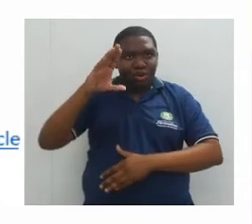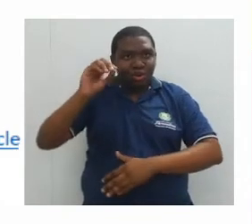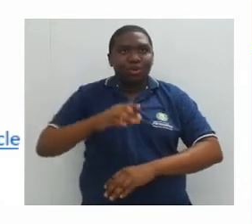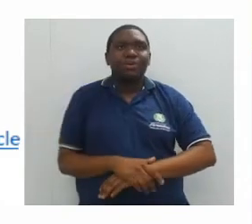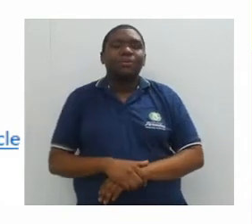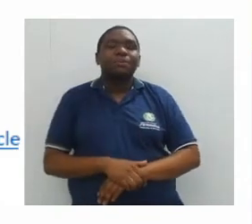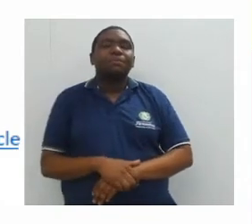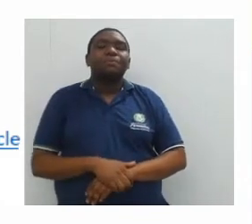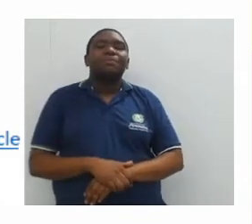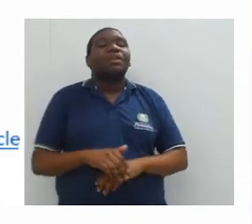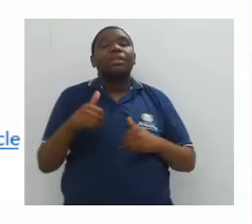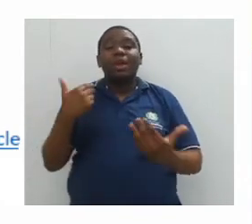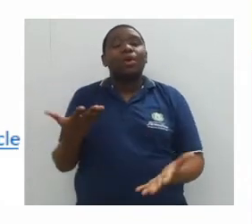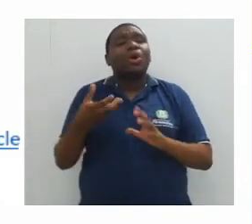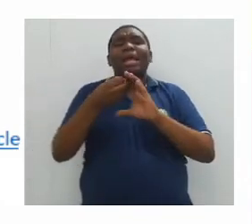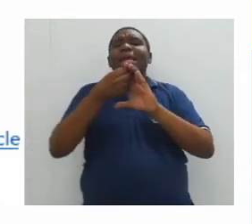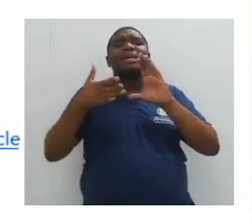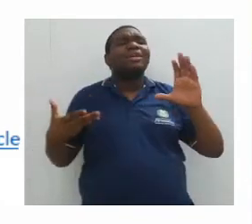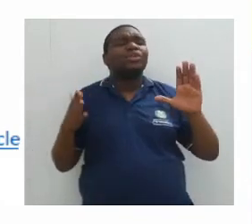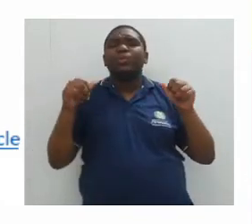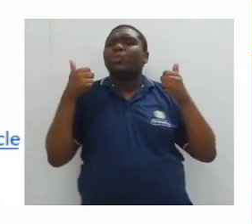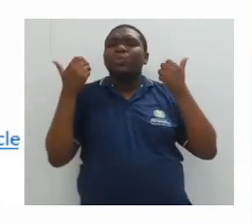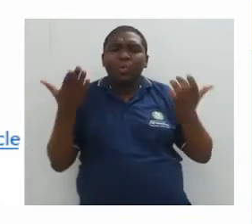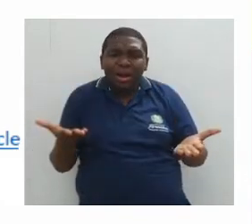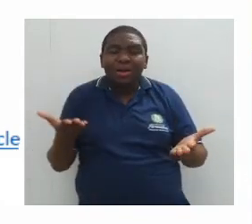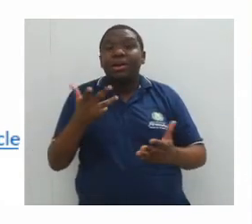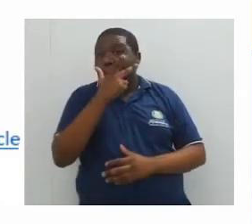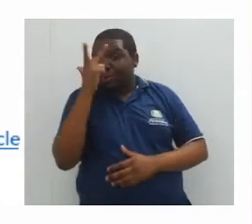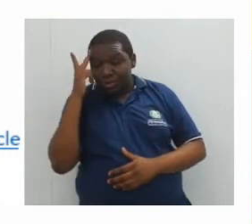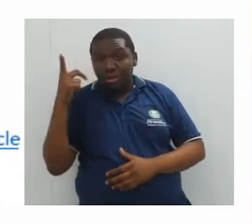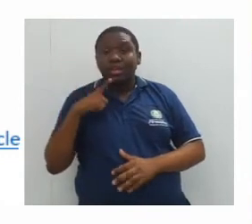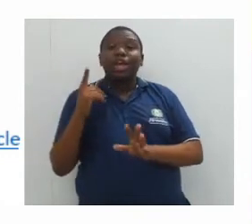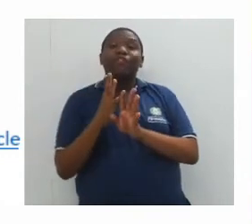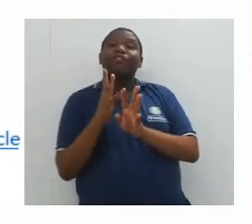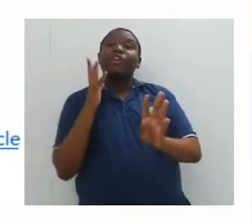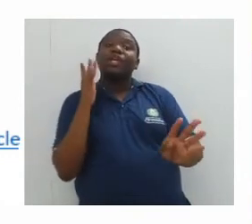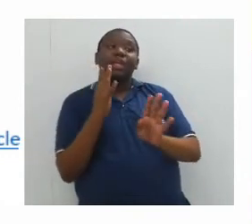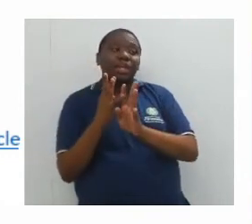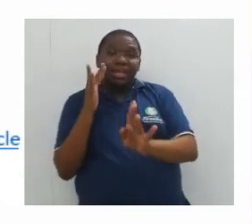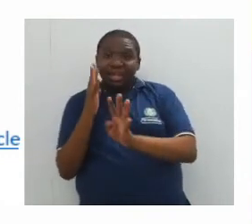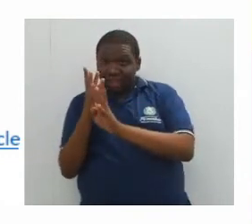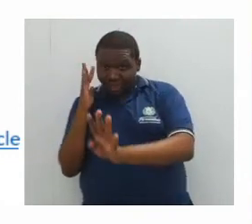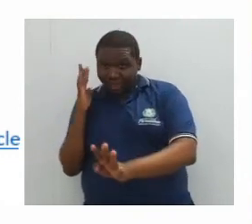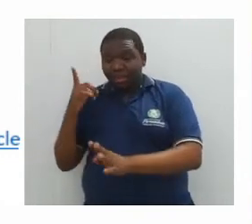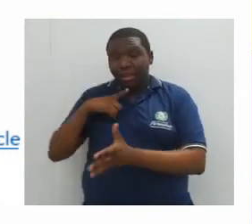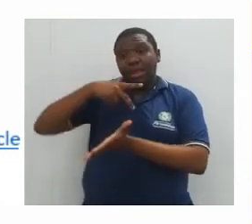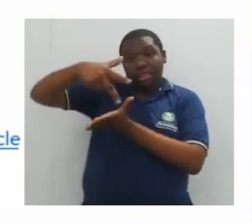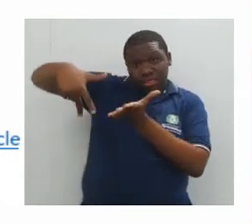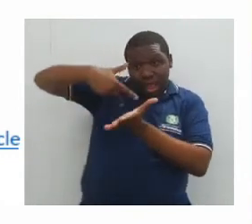lá mais, né? Quais são as características, né? Formam filas ou rodas onde se executa um